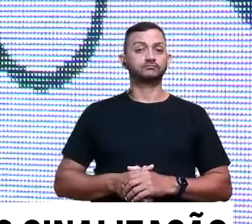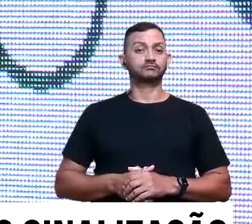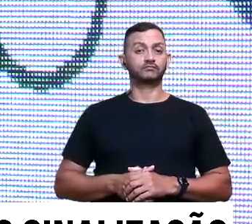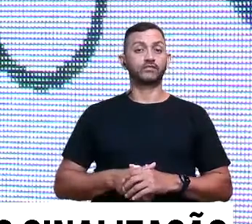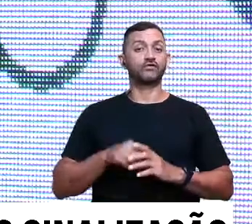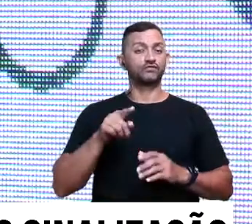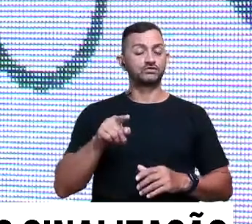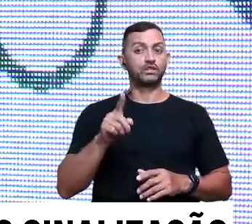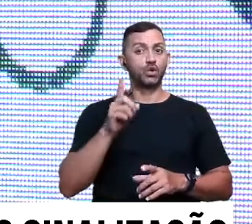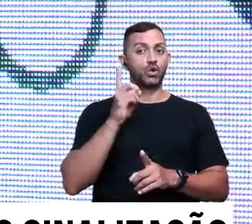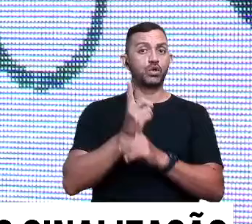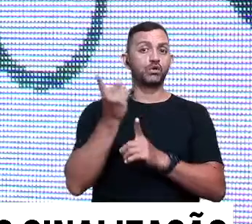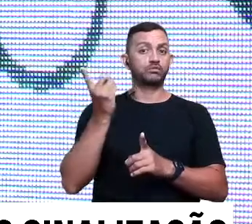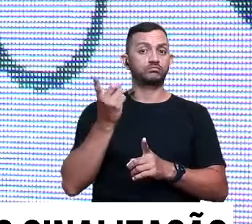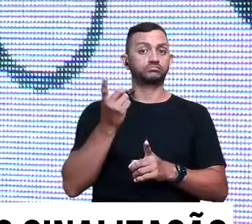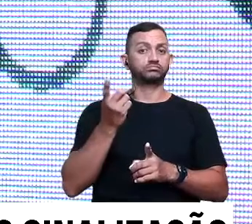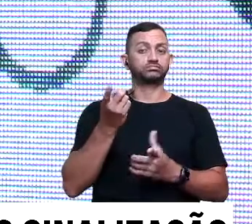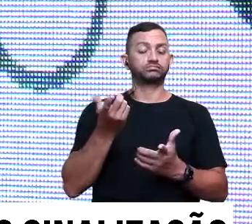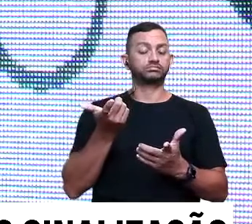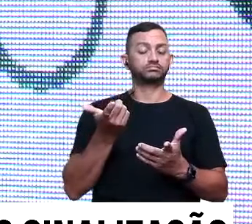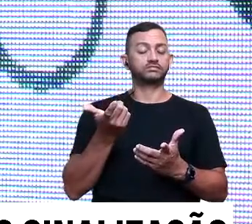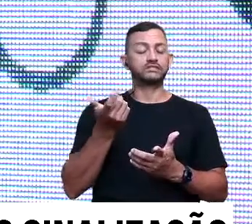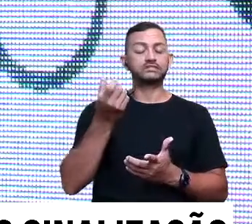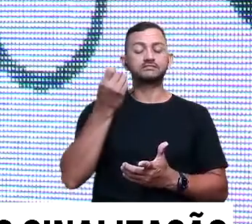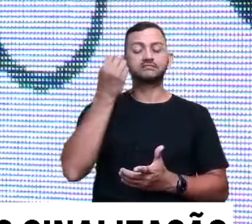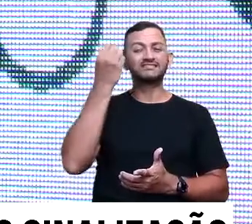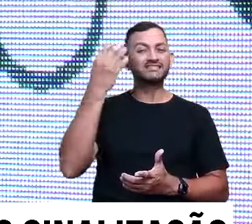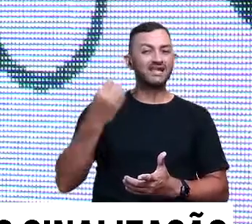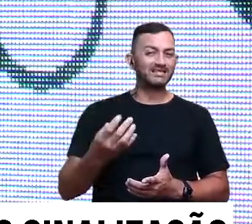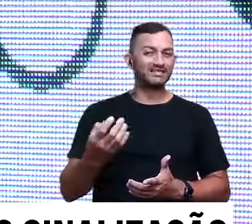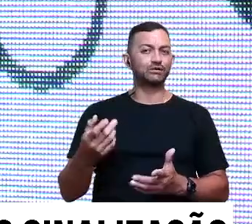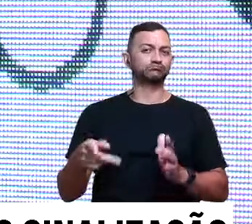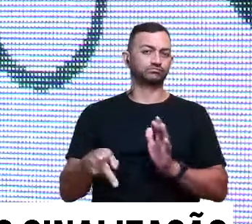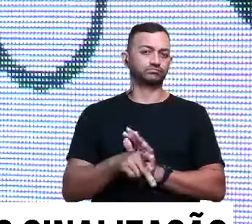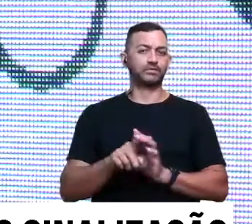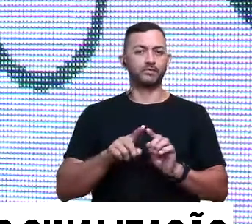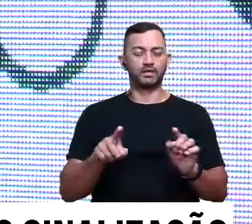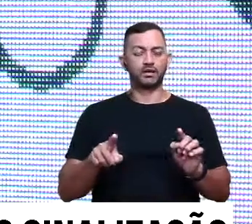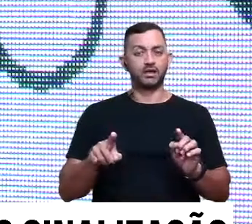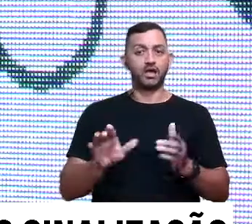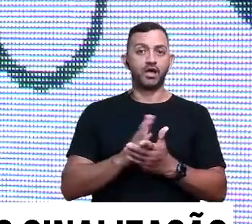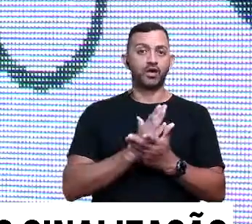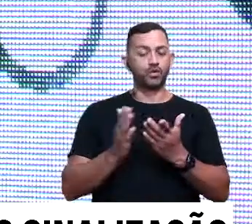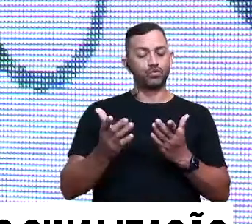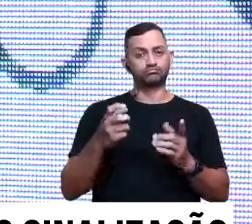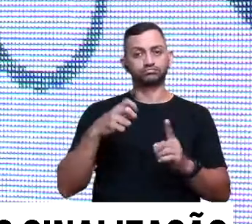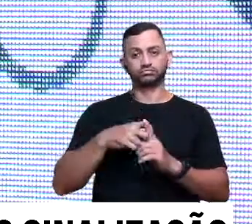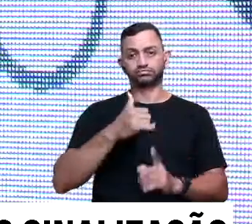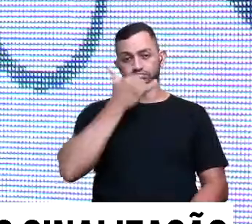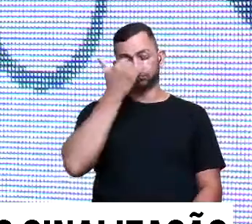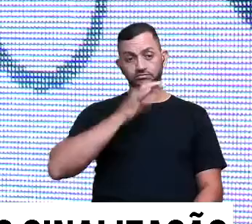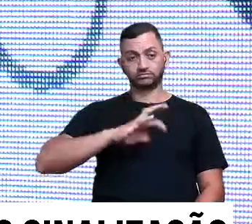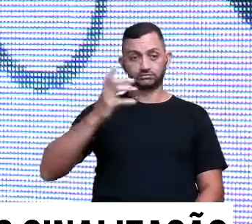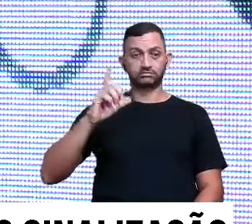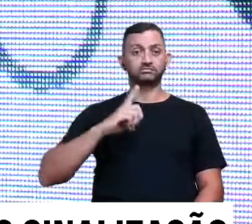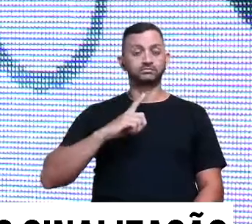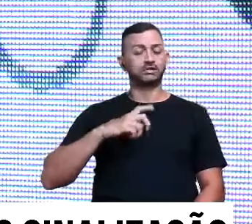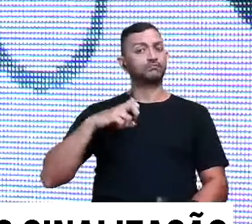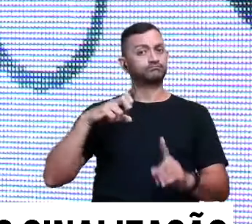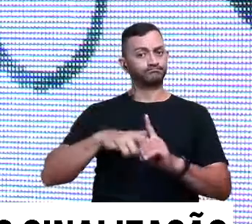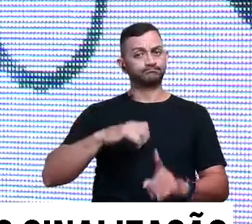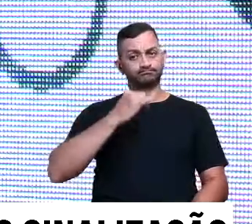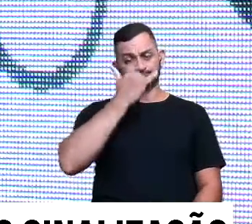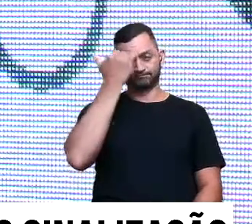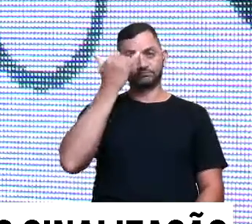nessas situações e você não encontra uma sinalização apropriada. É óbvio que algum dia algum acidente vai acontecer.